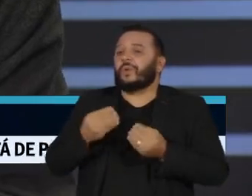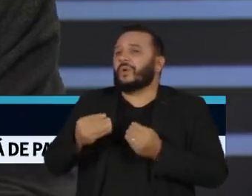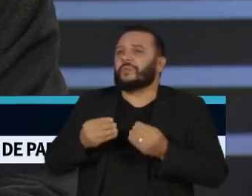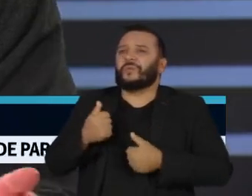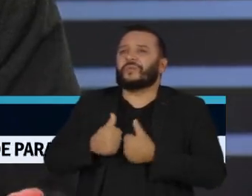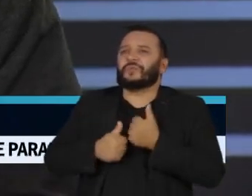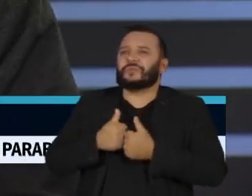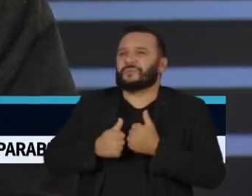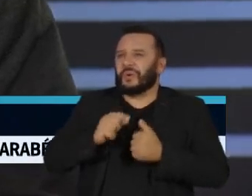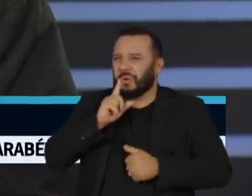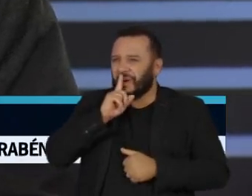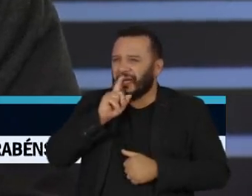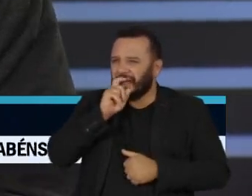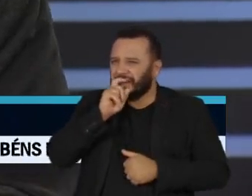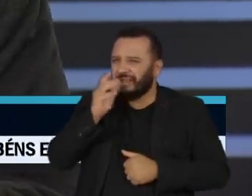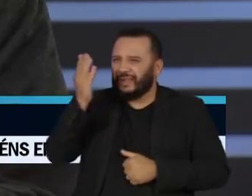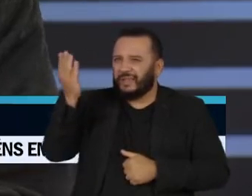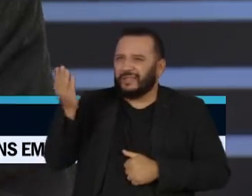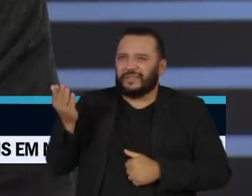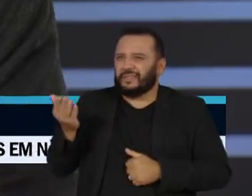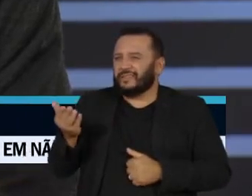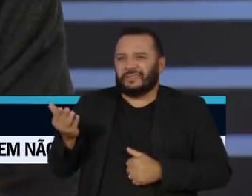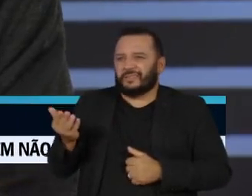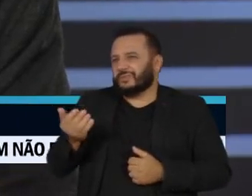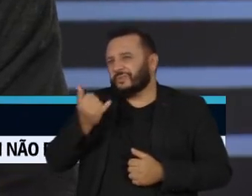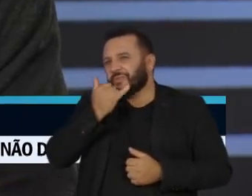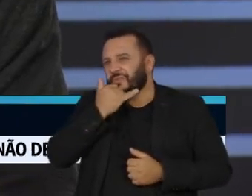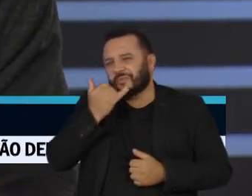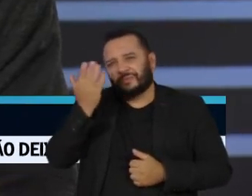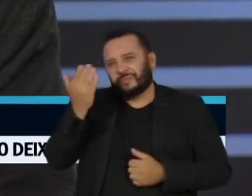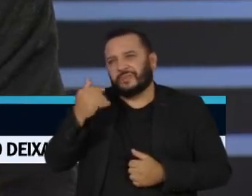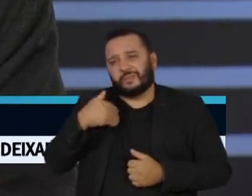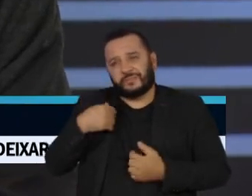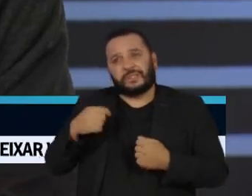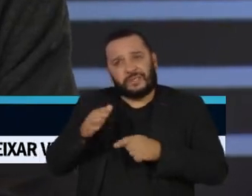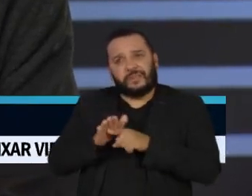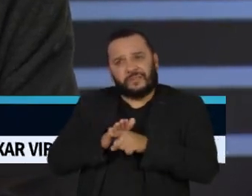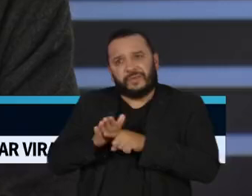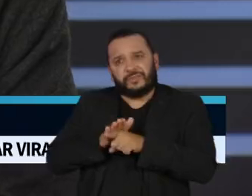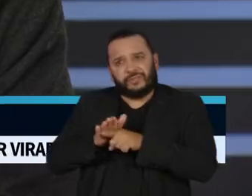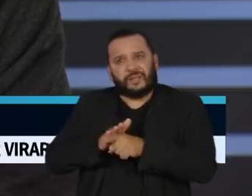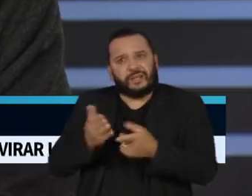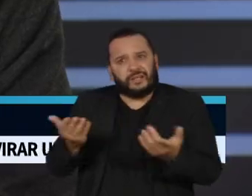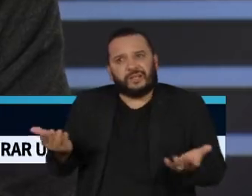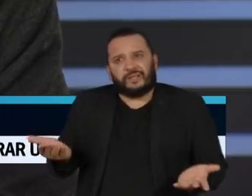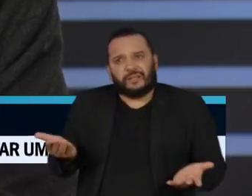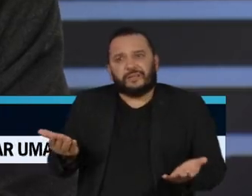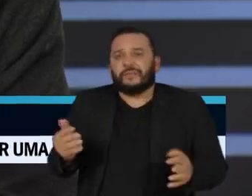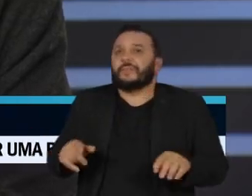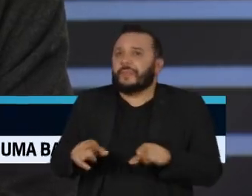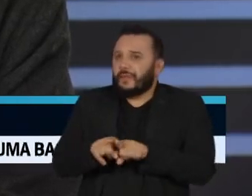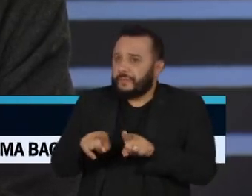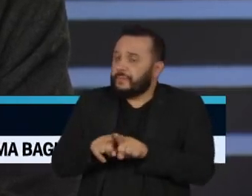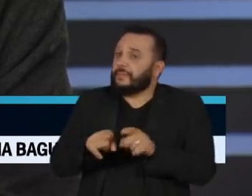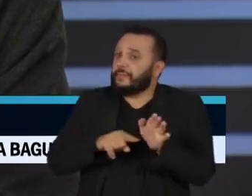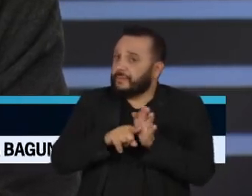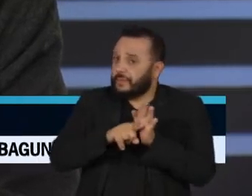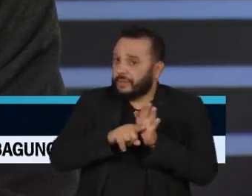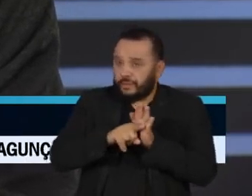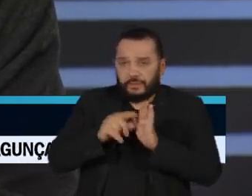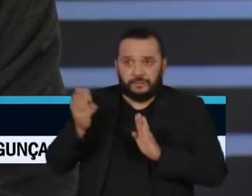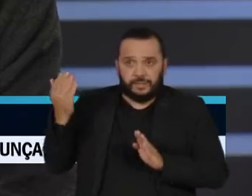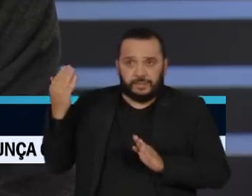catar vai ser em qualquer tradição isso é uma coisa que valeria a pena investigar como valeria a pena investigar o fato de que a última